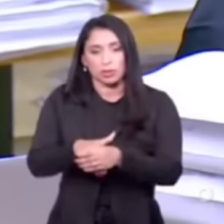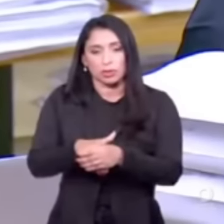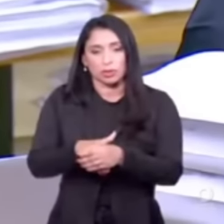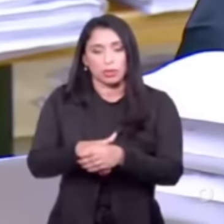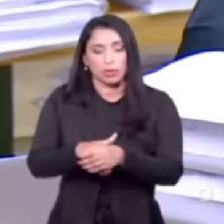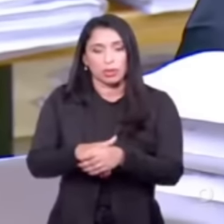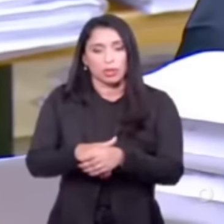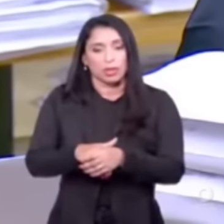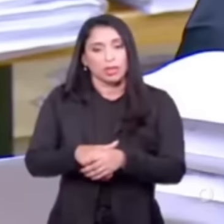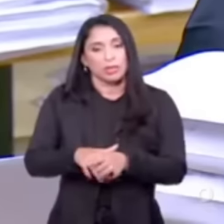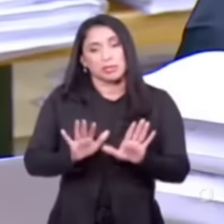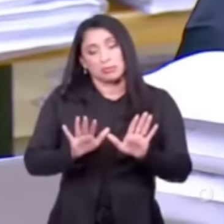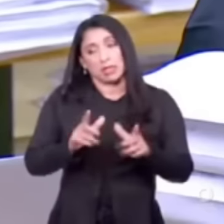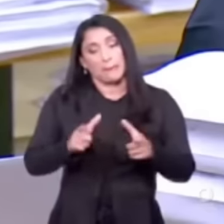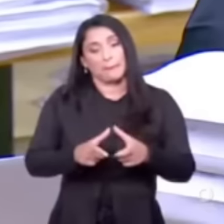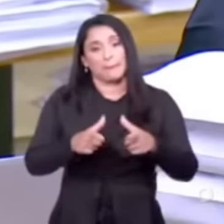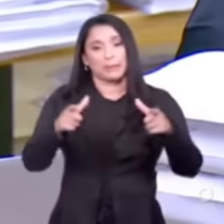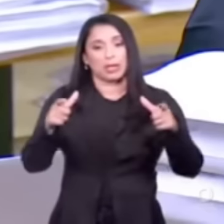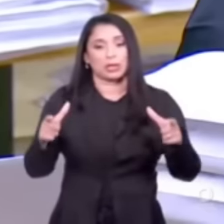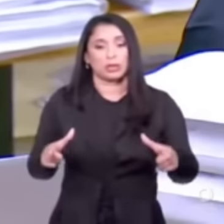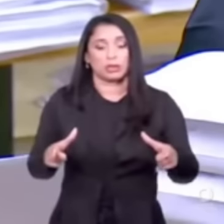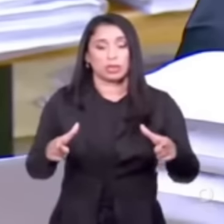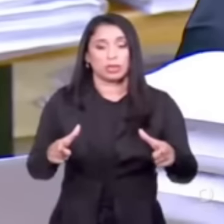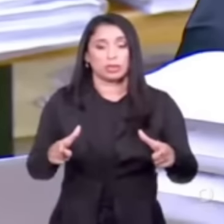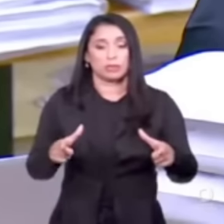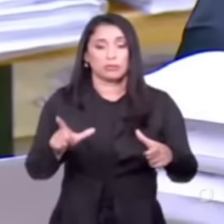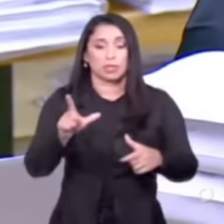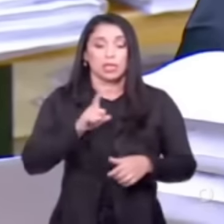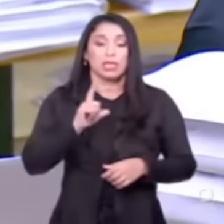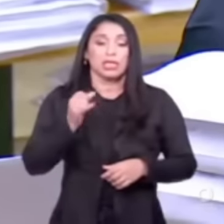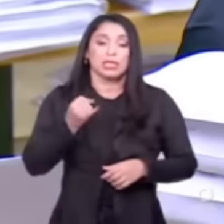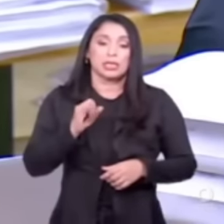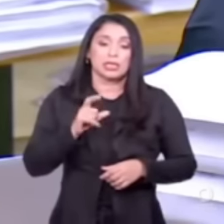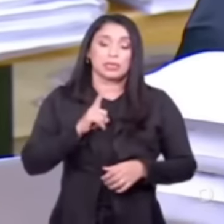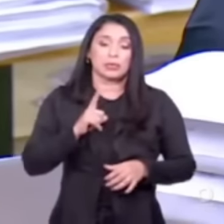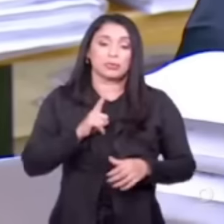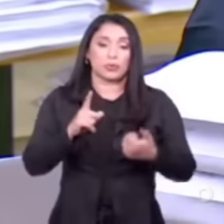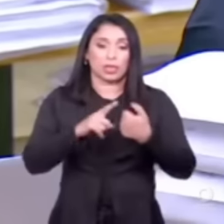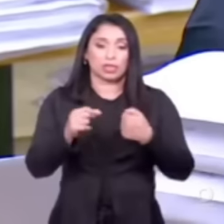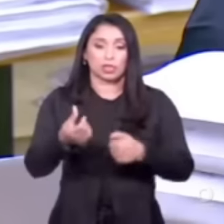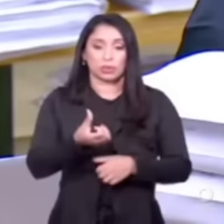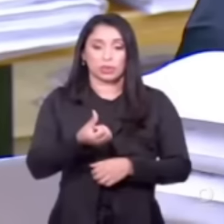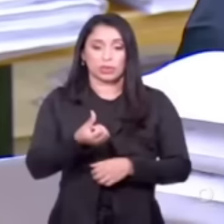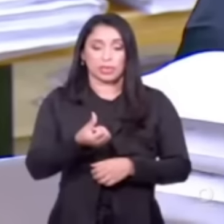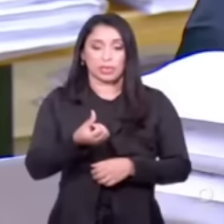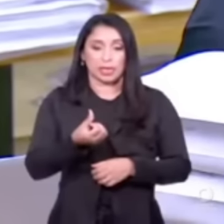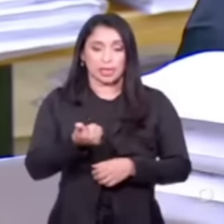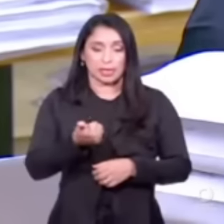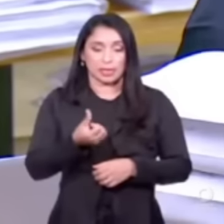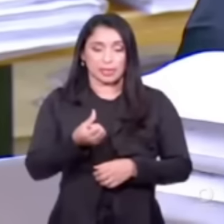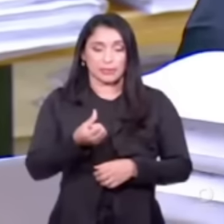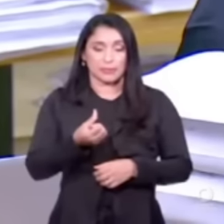demais, apesar da maioria ter dito isso. Estamos aplicando o artigo 16,